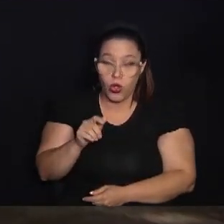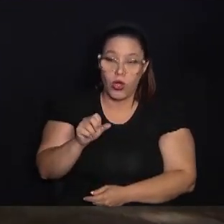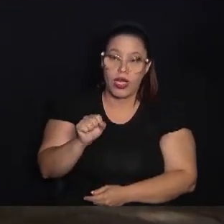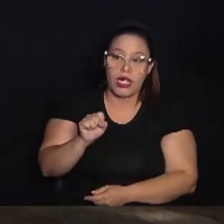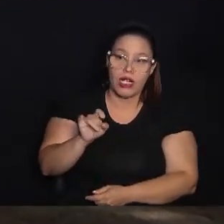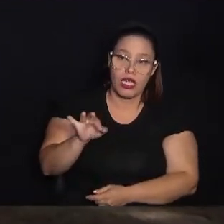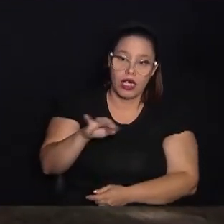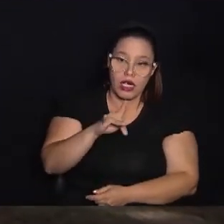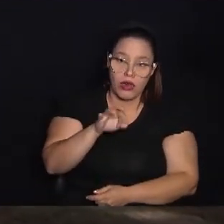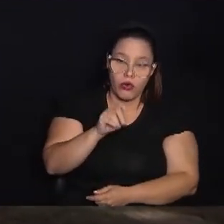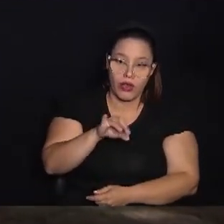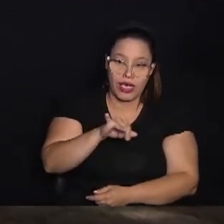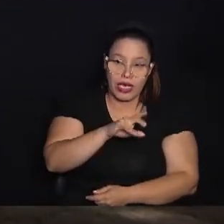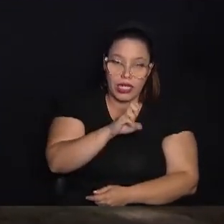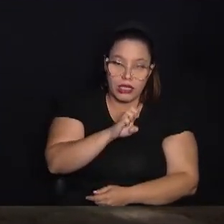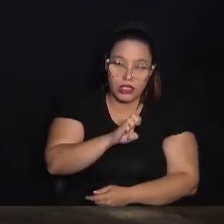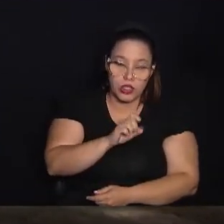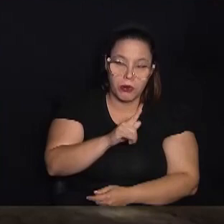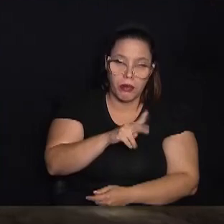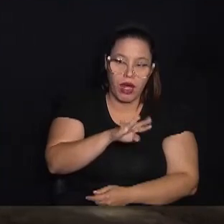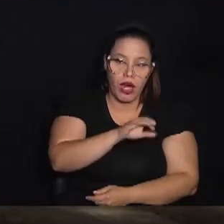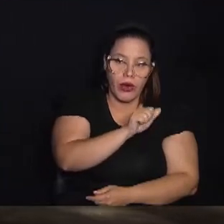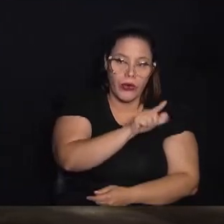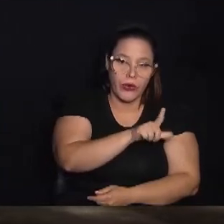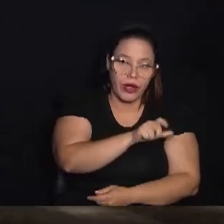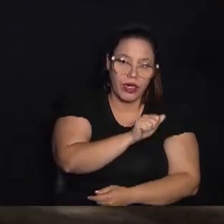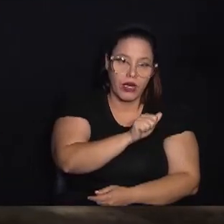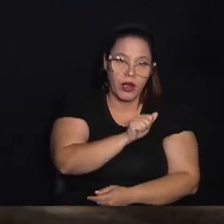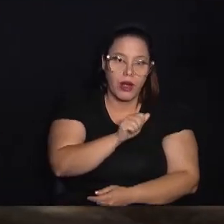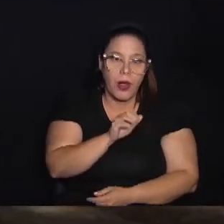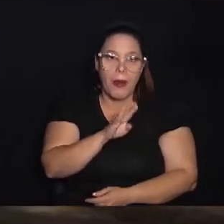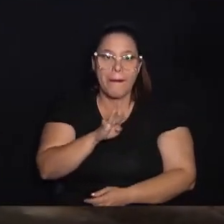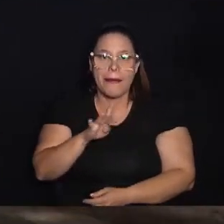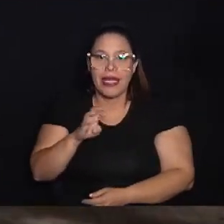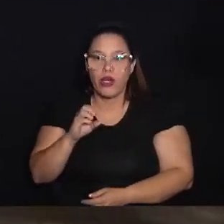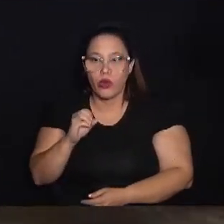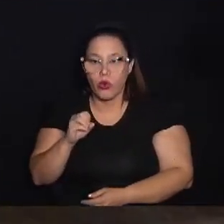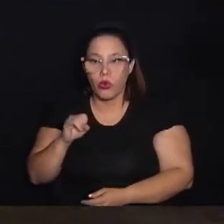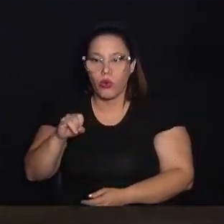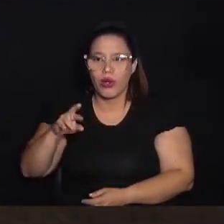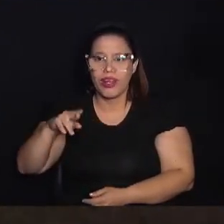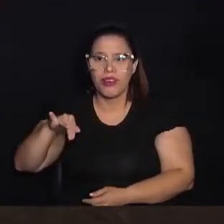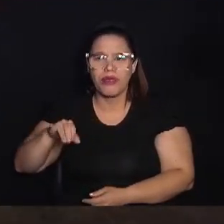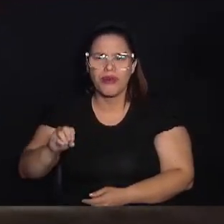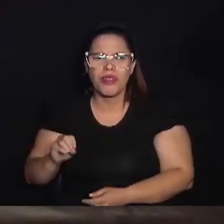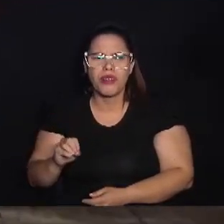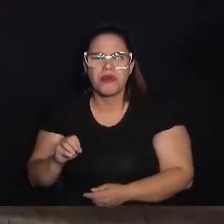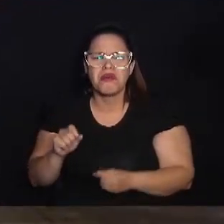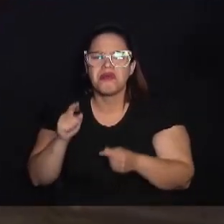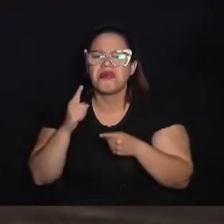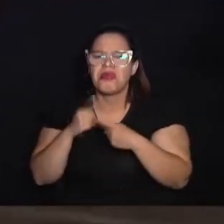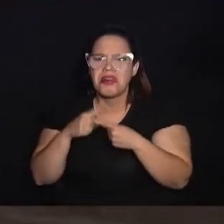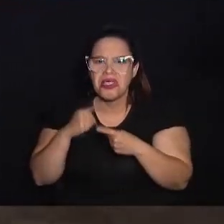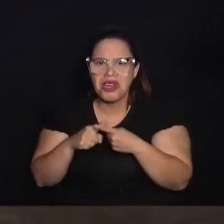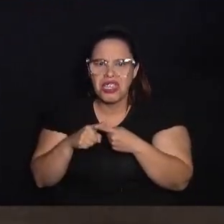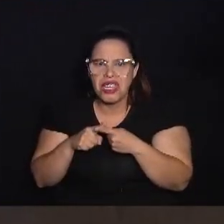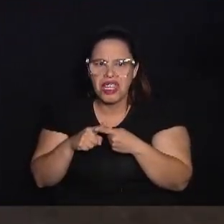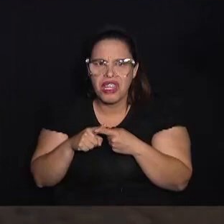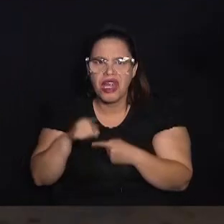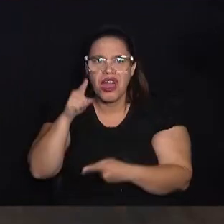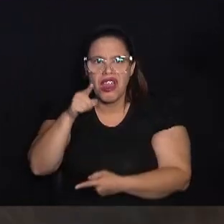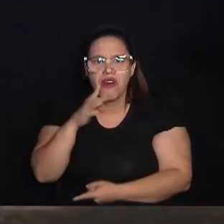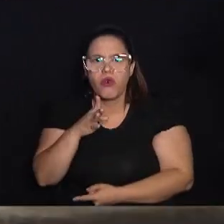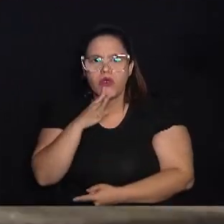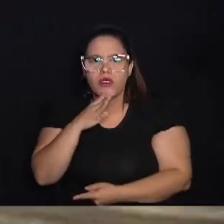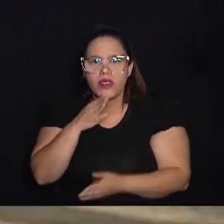mas também conhecido como Beco do inferno por que será esse nome você conhece você já